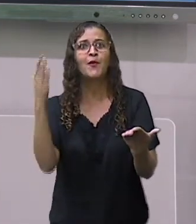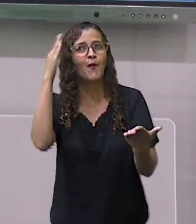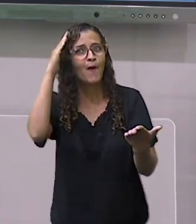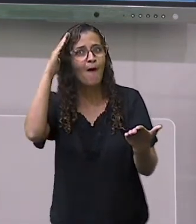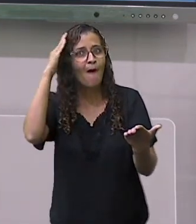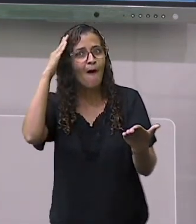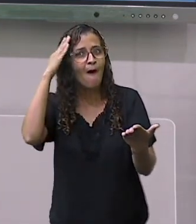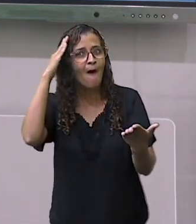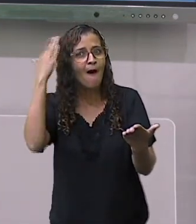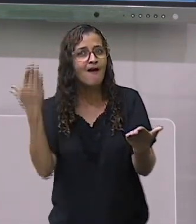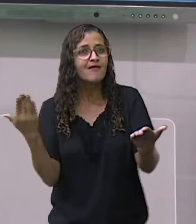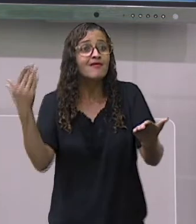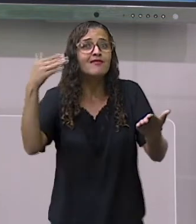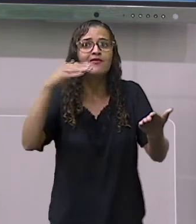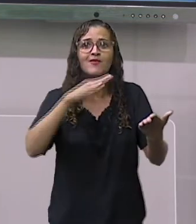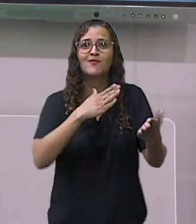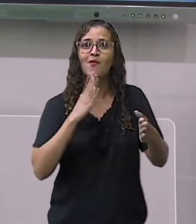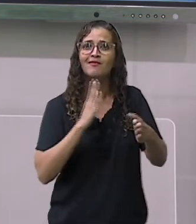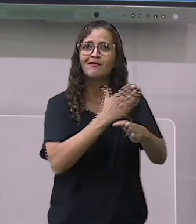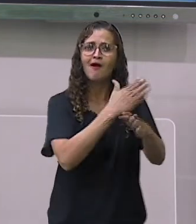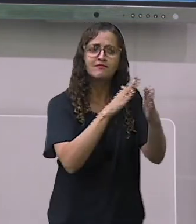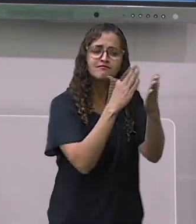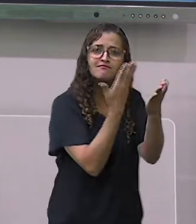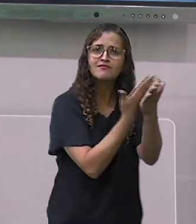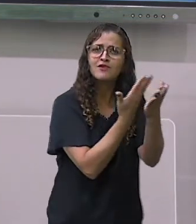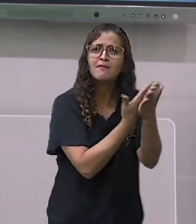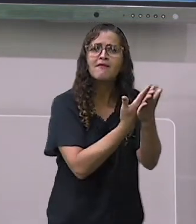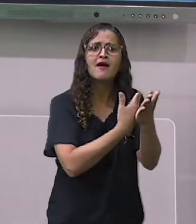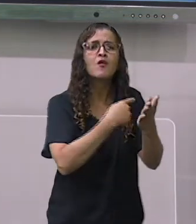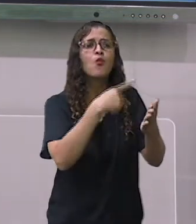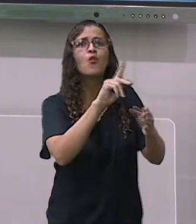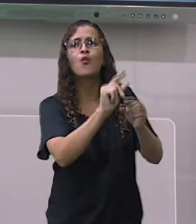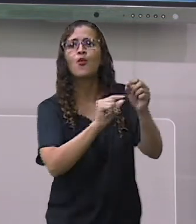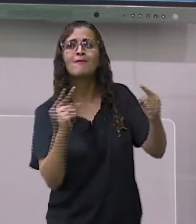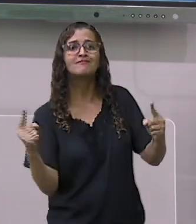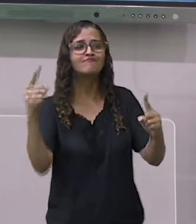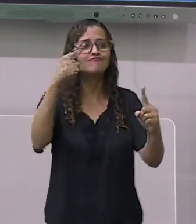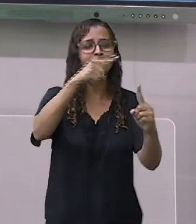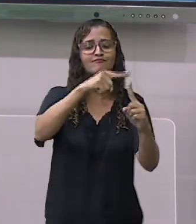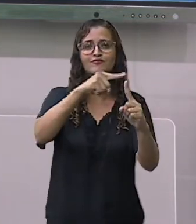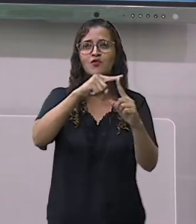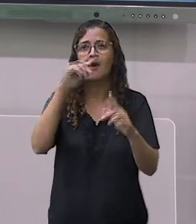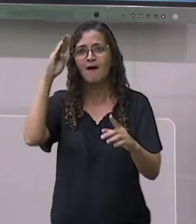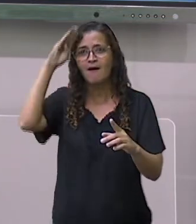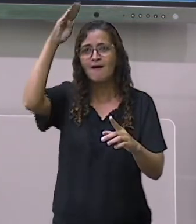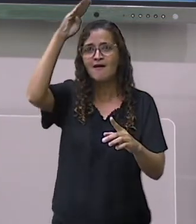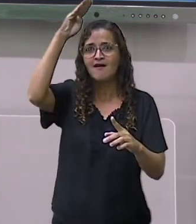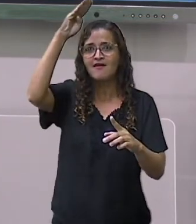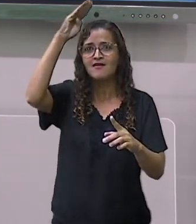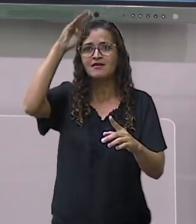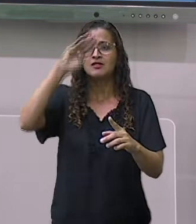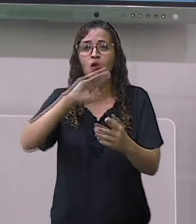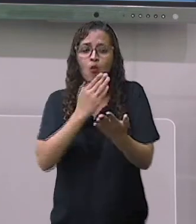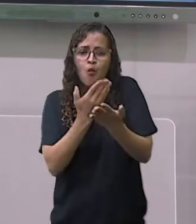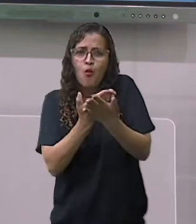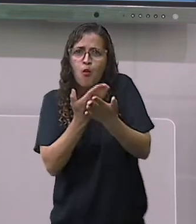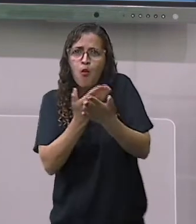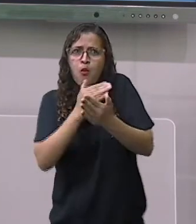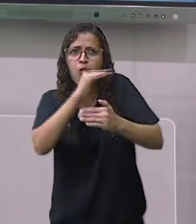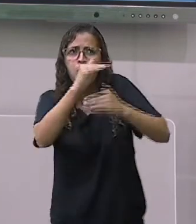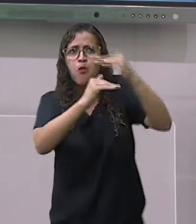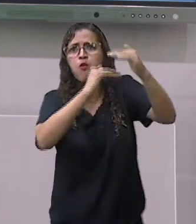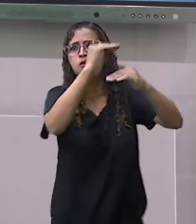quê? De conhecimento. E para ele ter esse conhecimento organizado, ele